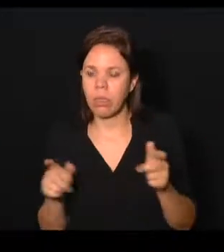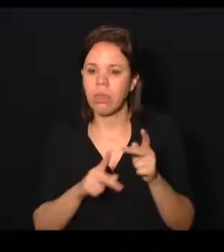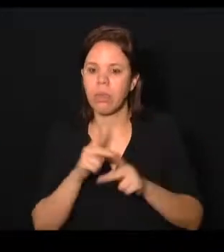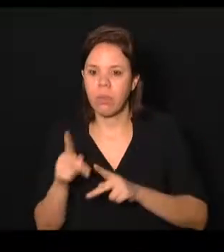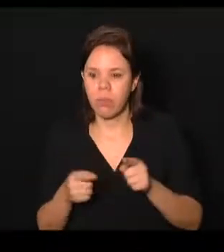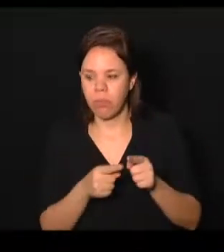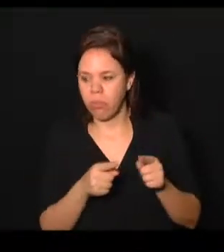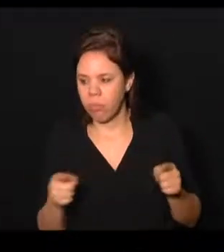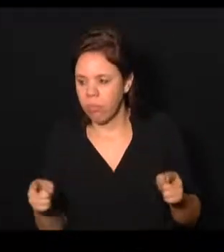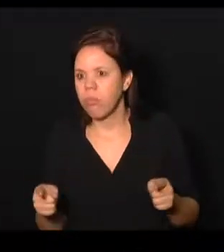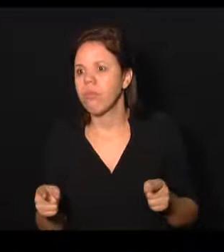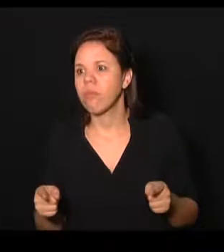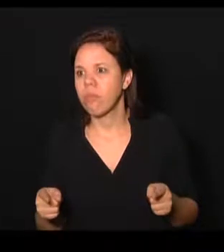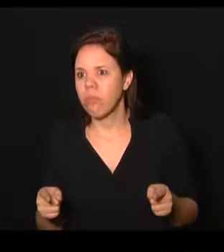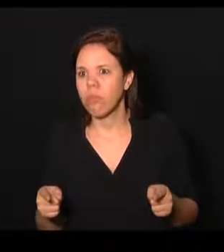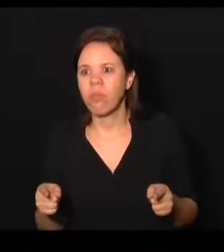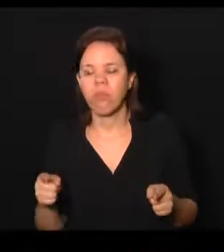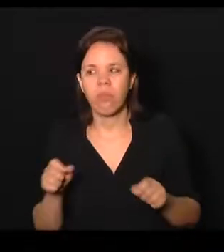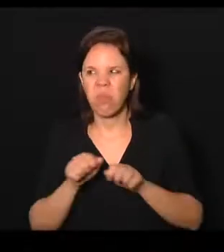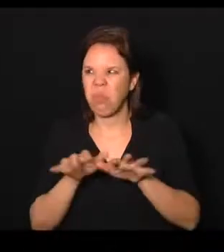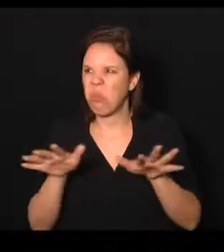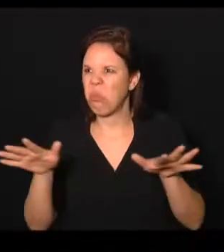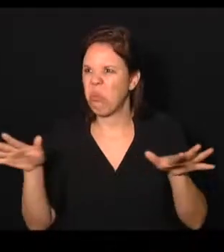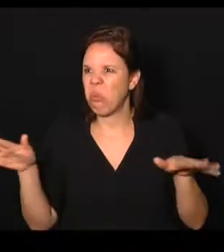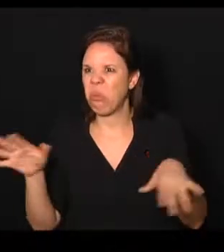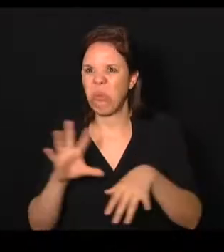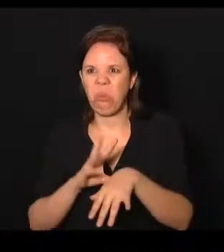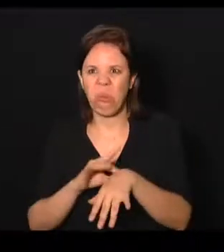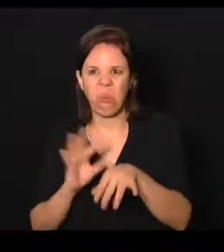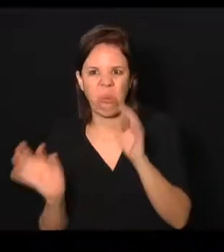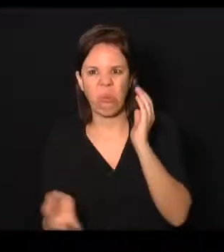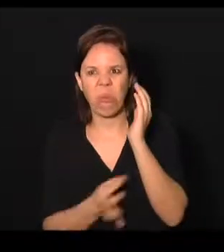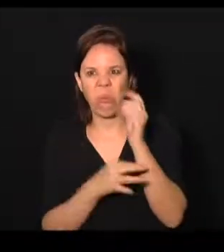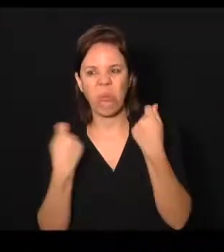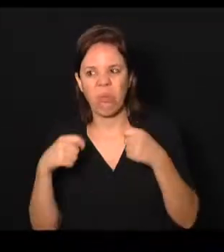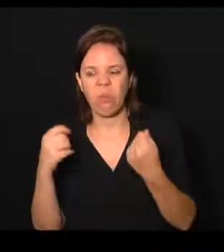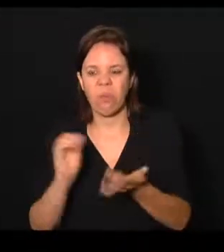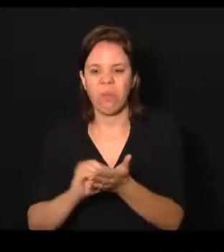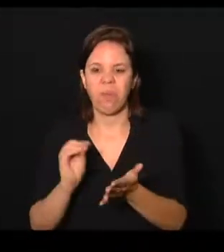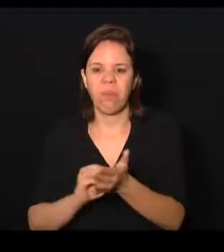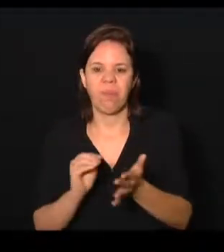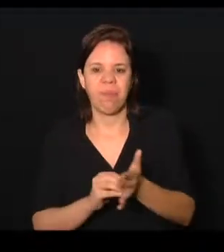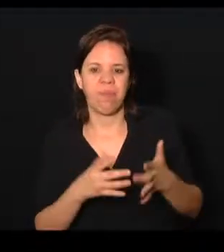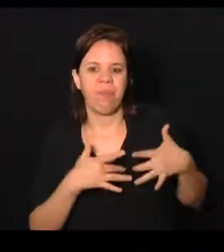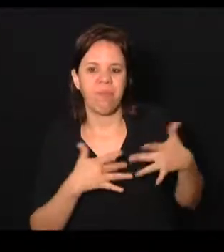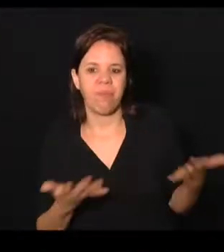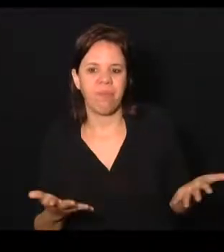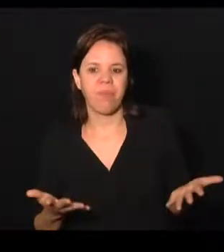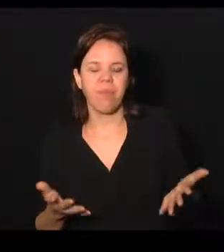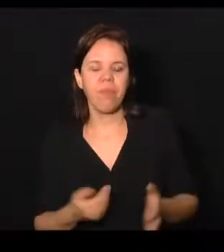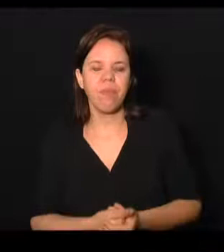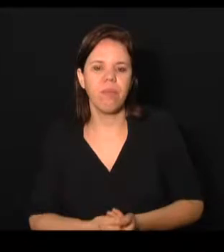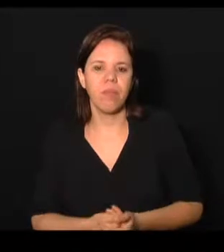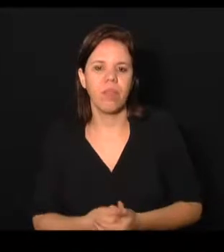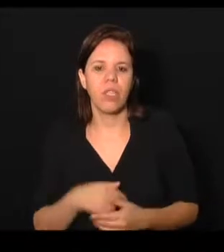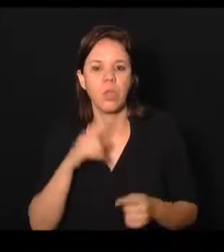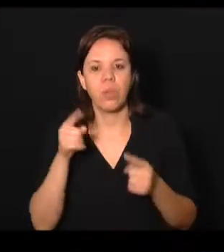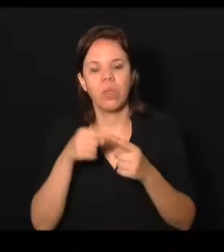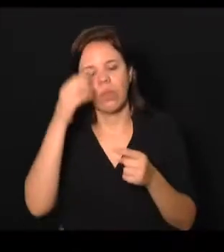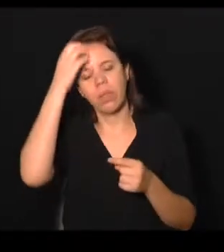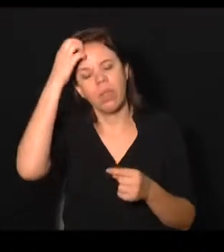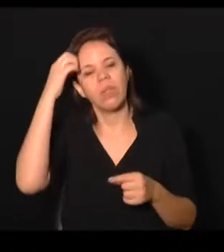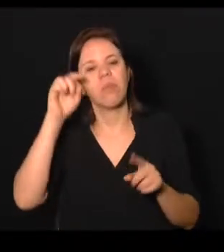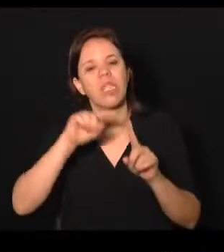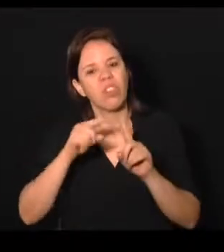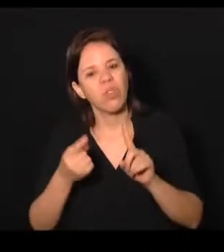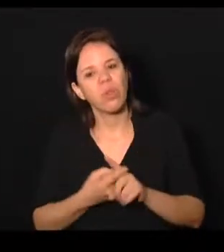períodos de verdadeiras epidemias nas cidades, aumenta ainda mais essa necessidade. cidade, né? Sobretudo quando atinge